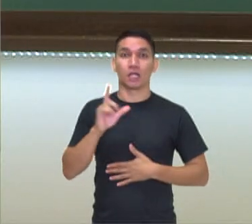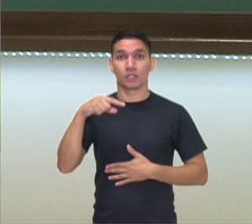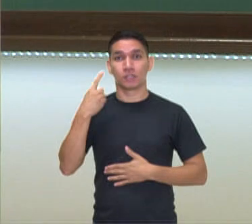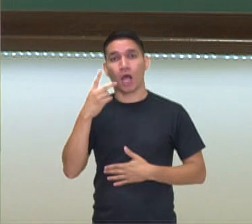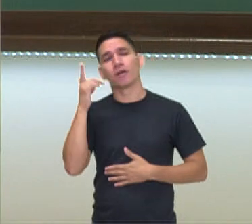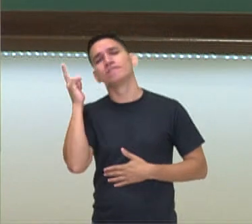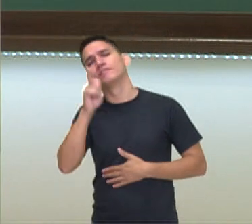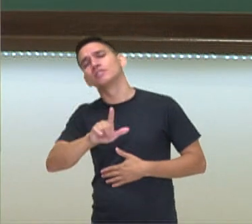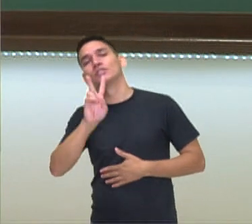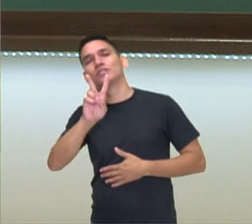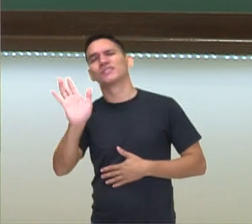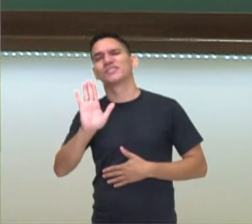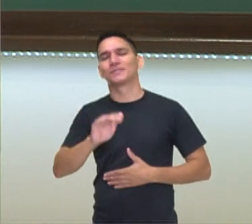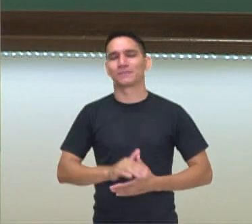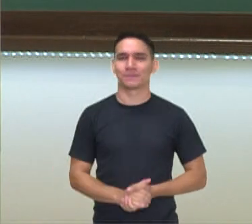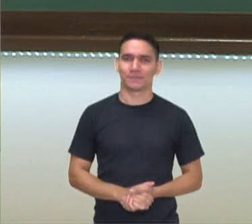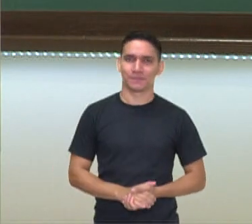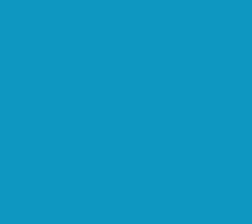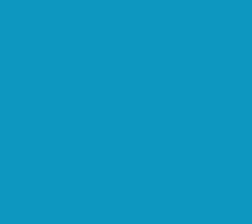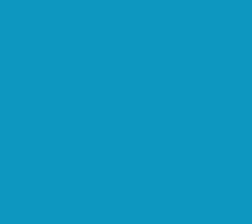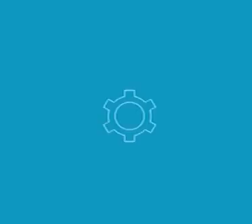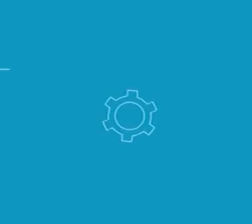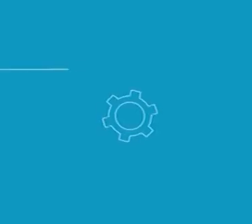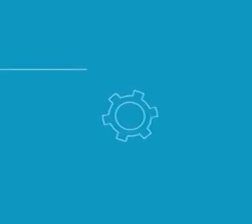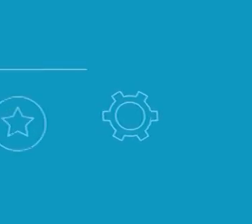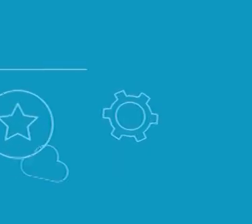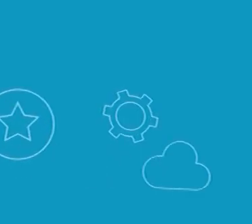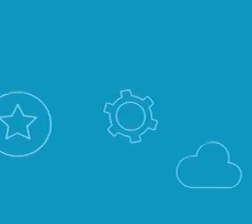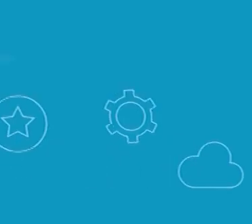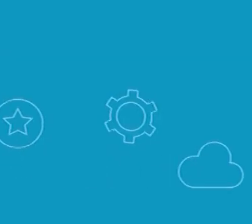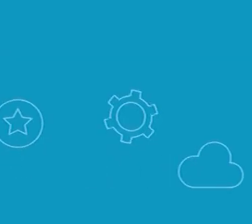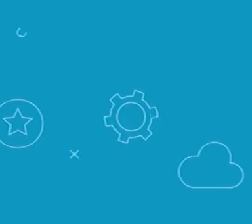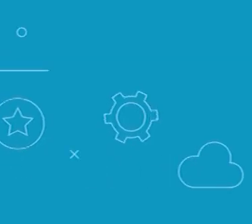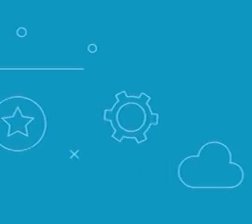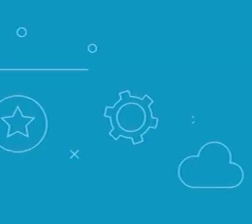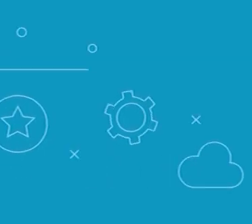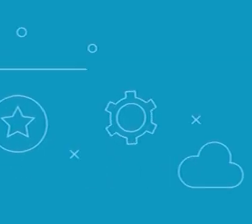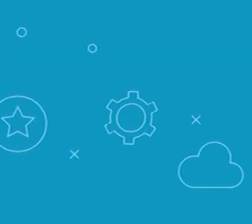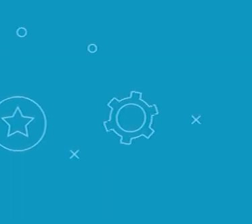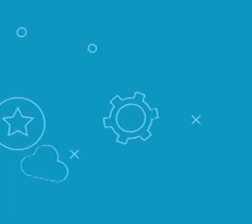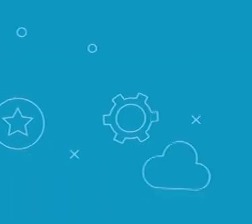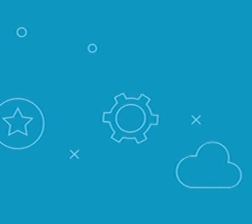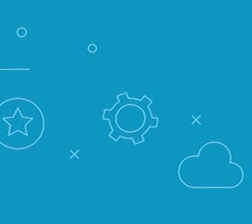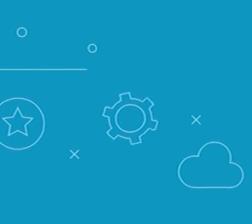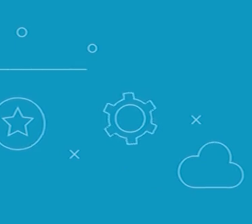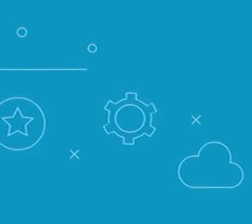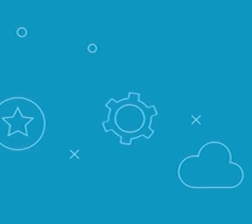se vê até a próxima. Tchau, tchau.